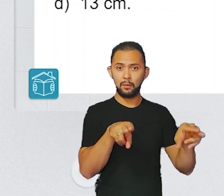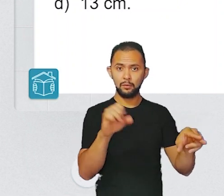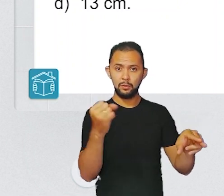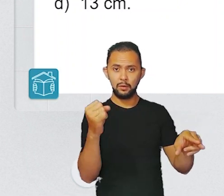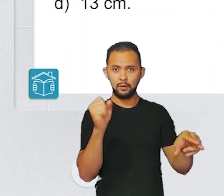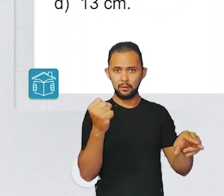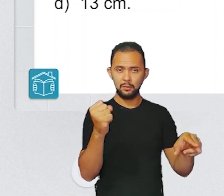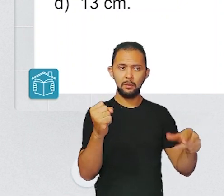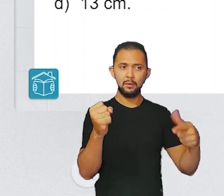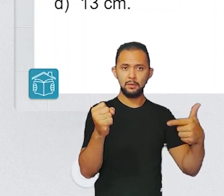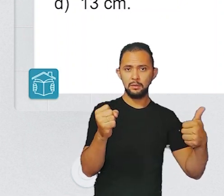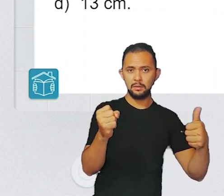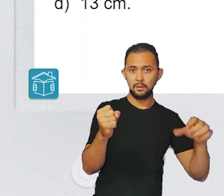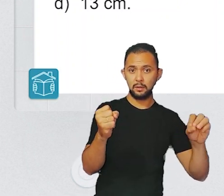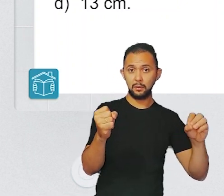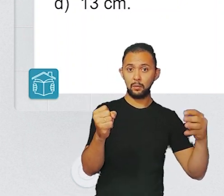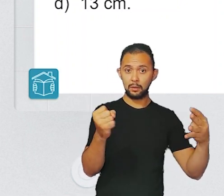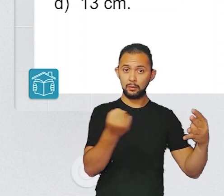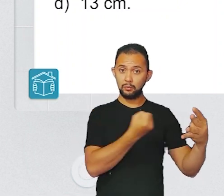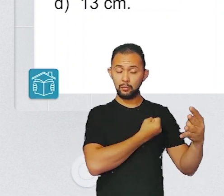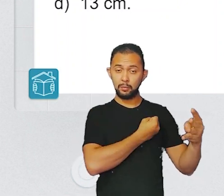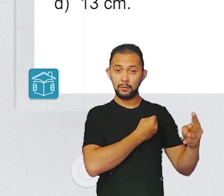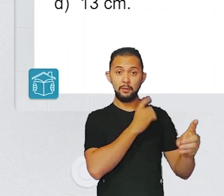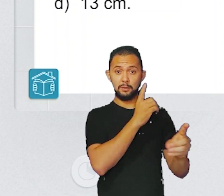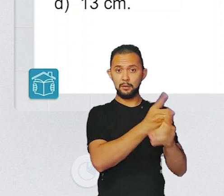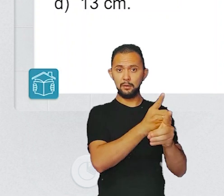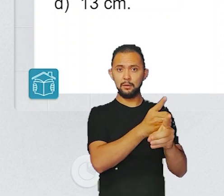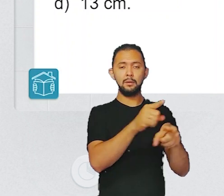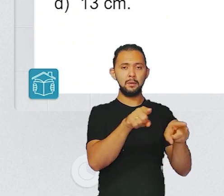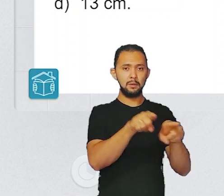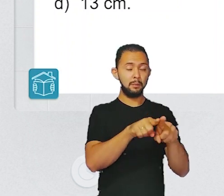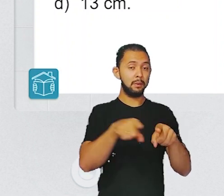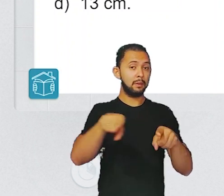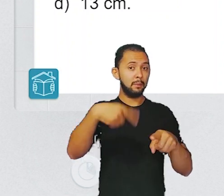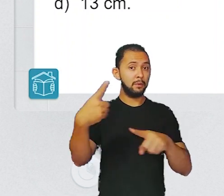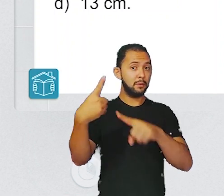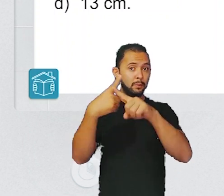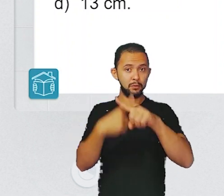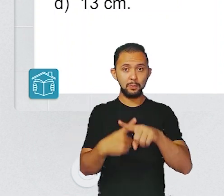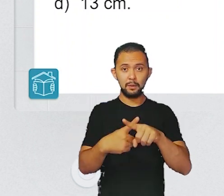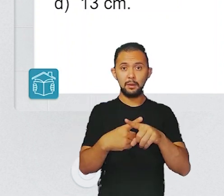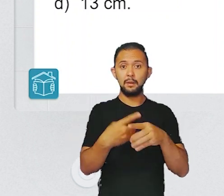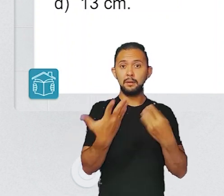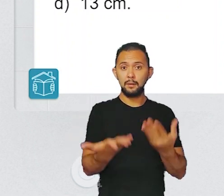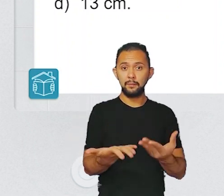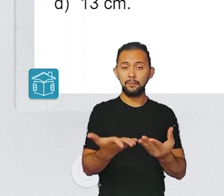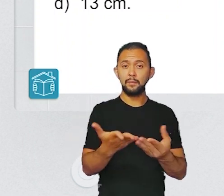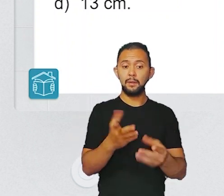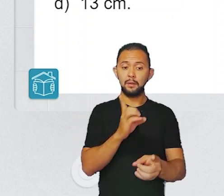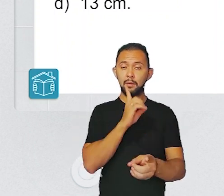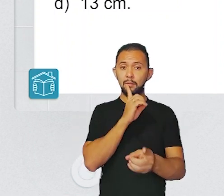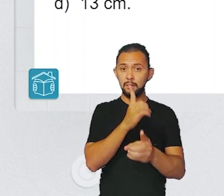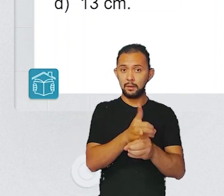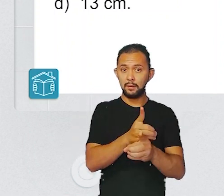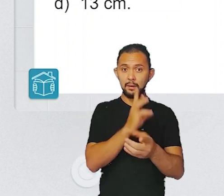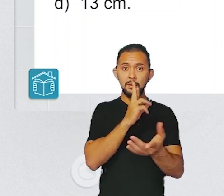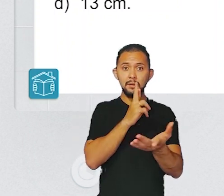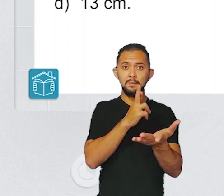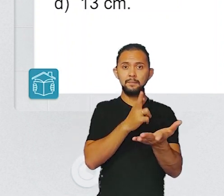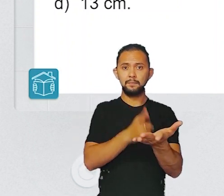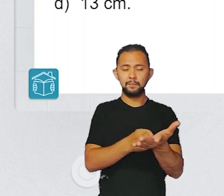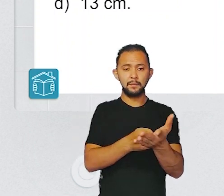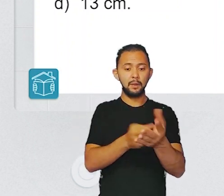88 e nos fatores de 104 e multiplicar esses números. Com isso, é o seguinte, você vai descobrir o valor